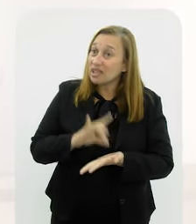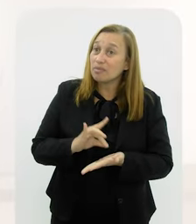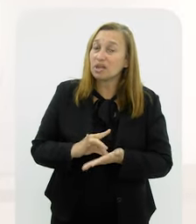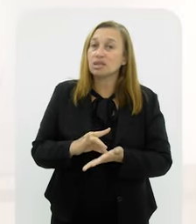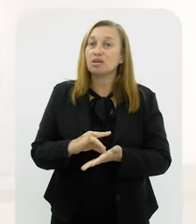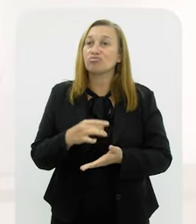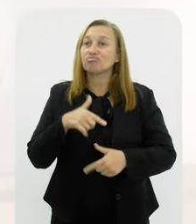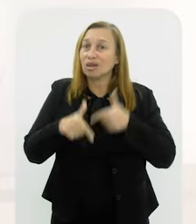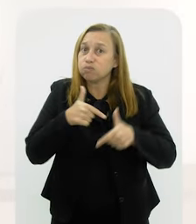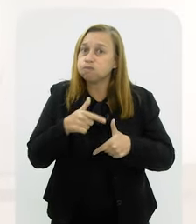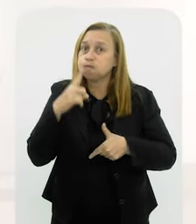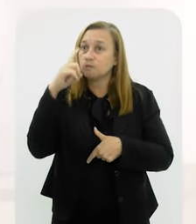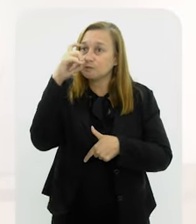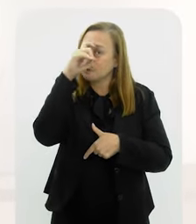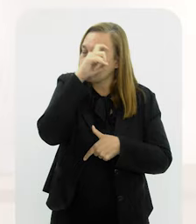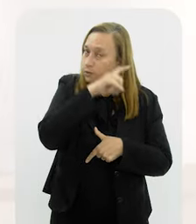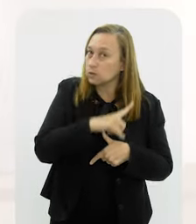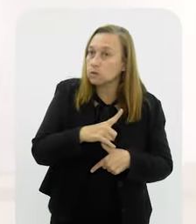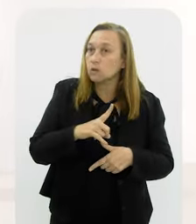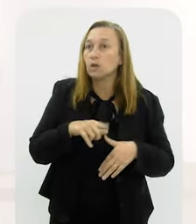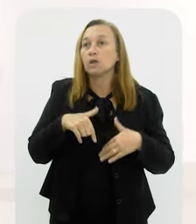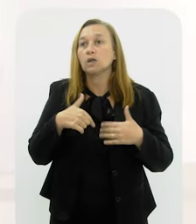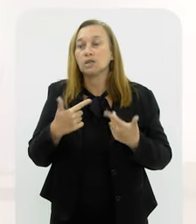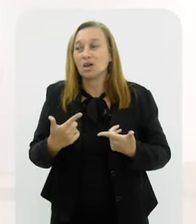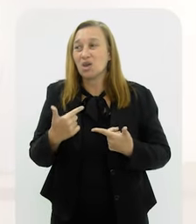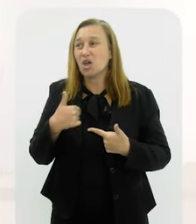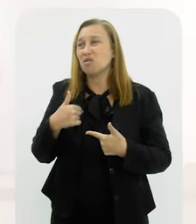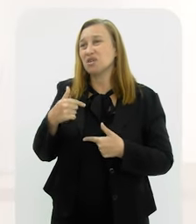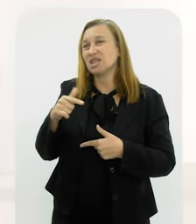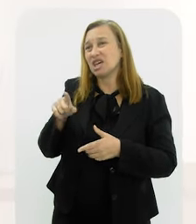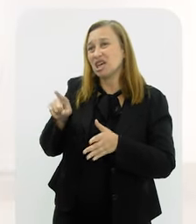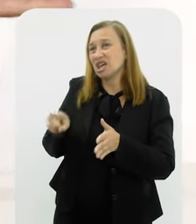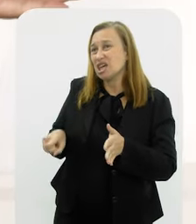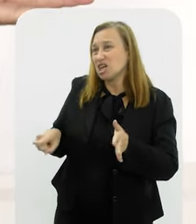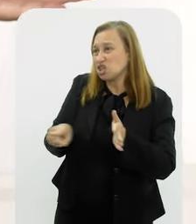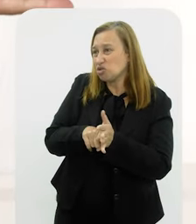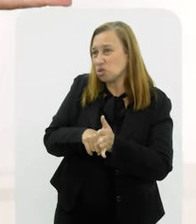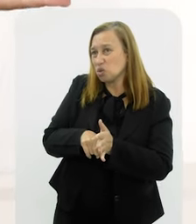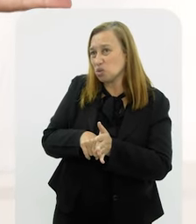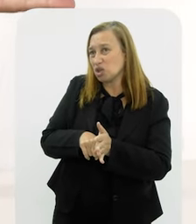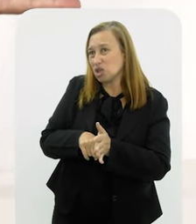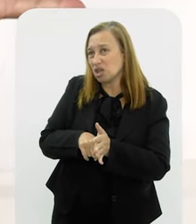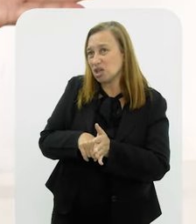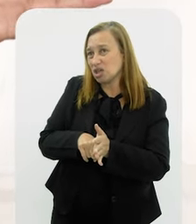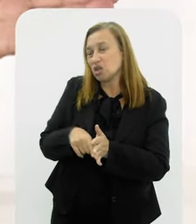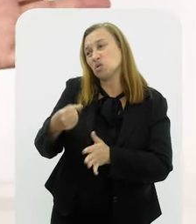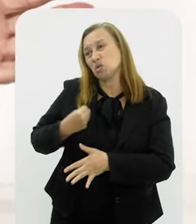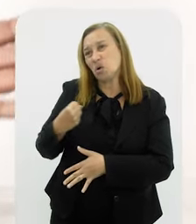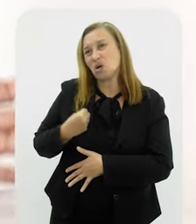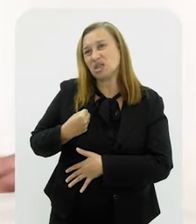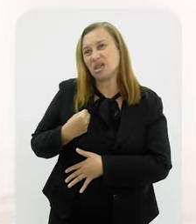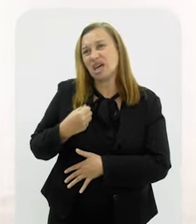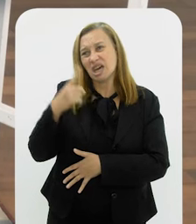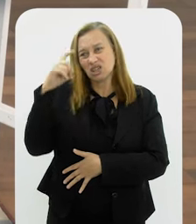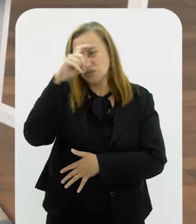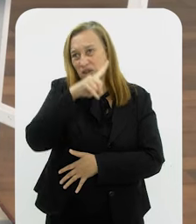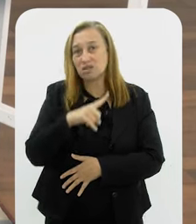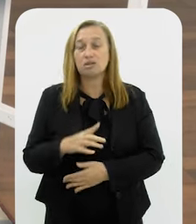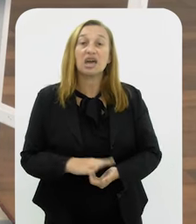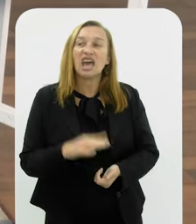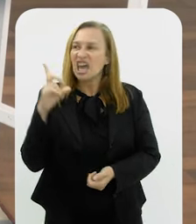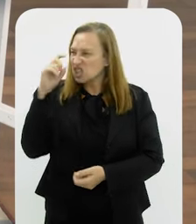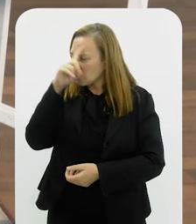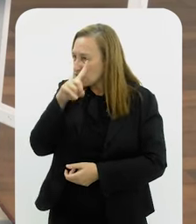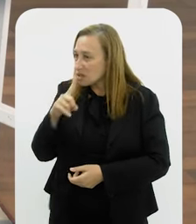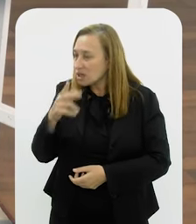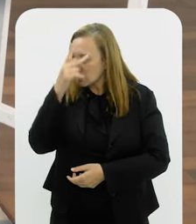trabalho árduo, né? E daí você, puxa, eu vou ter que tirar um ponto, mas não tem jeito, é para ser julgado. E é difícil, né? Porque para